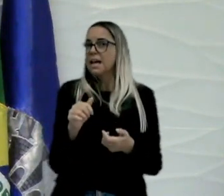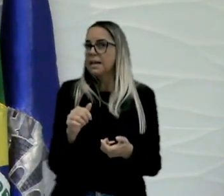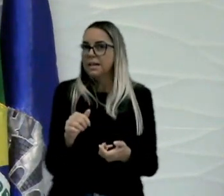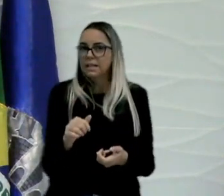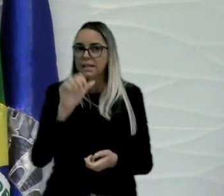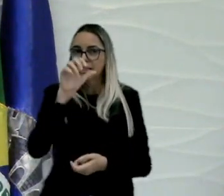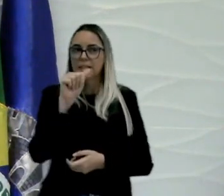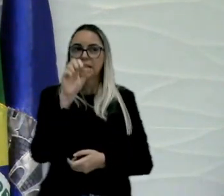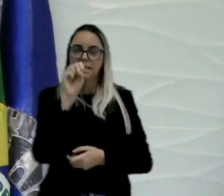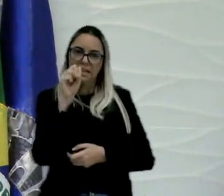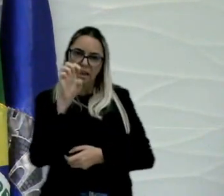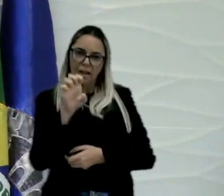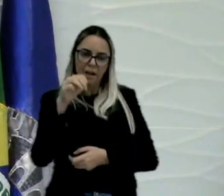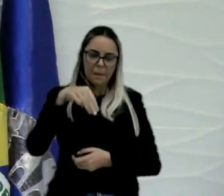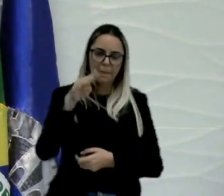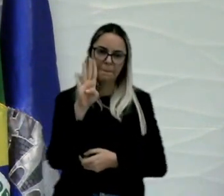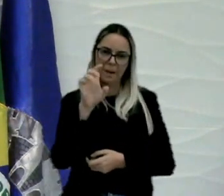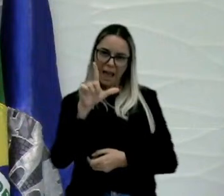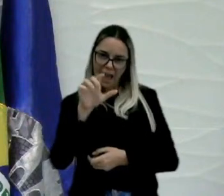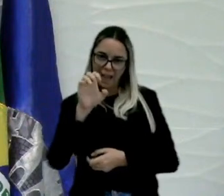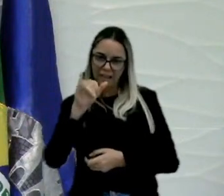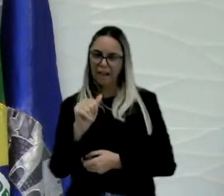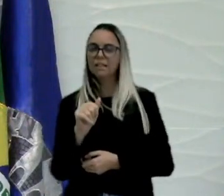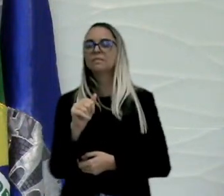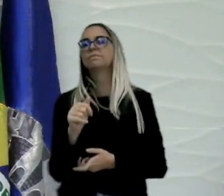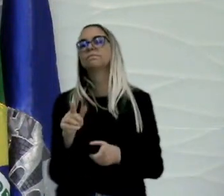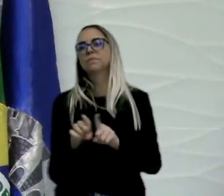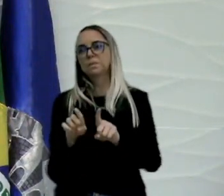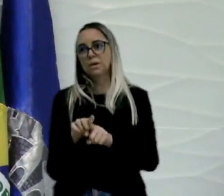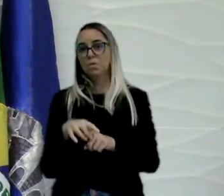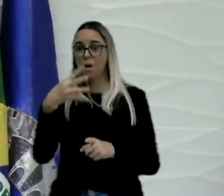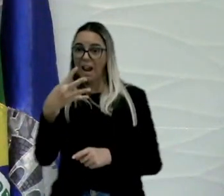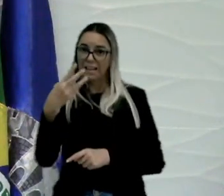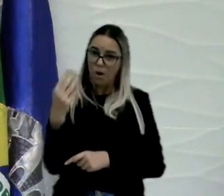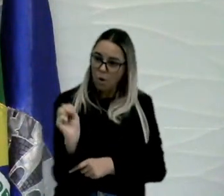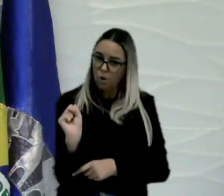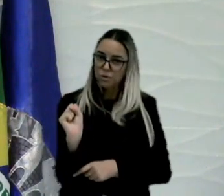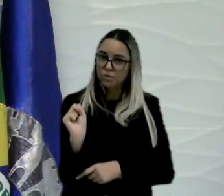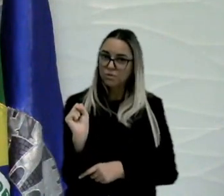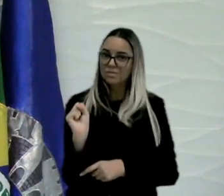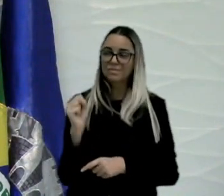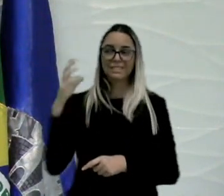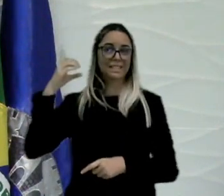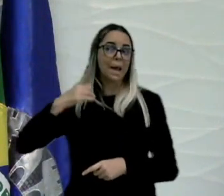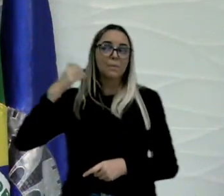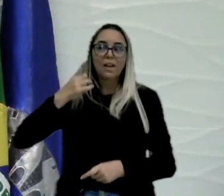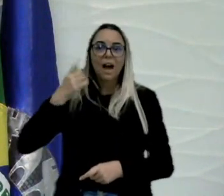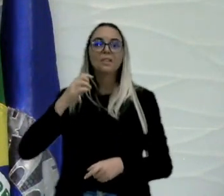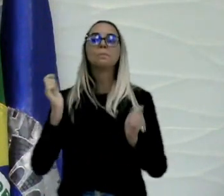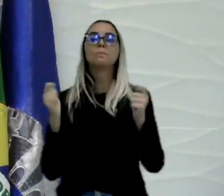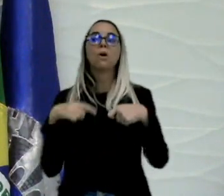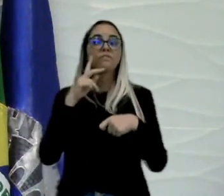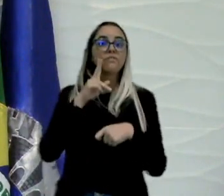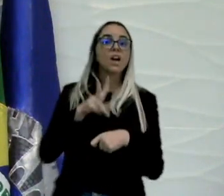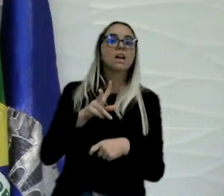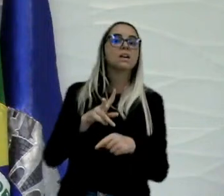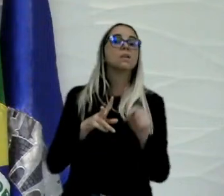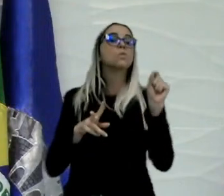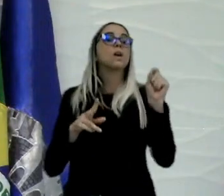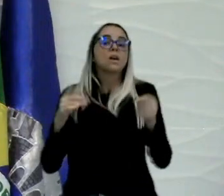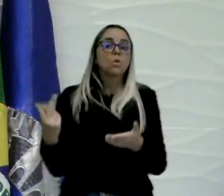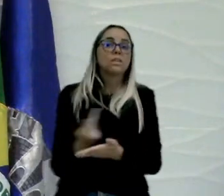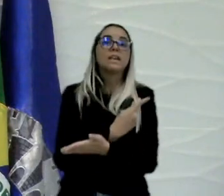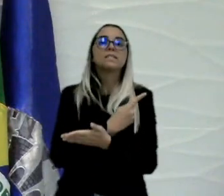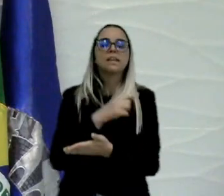Álvaro Porto e a todos os outros 48 deputados que possa ter ciência de que em nosso município aqui